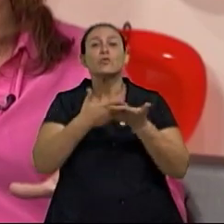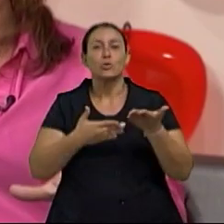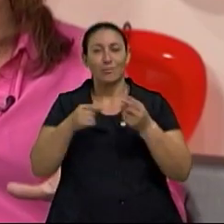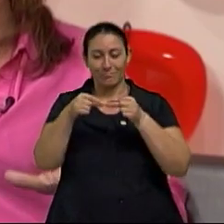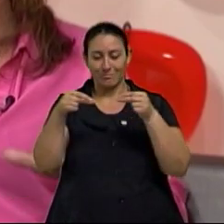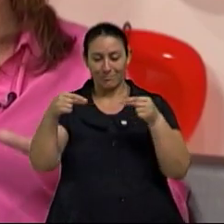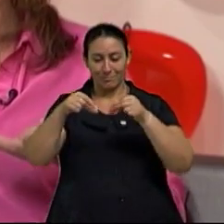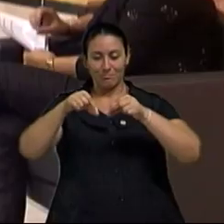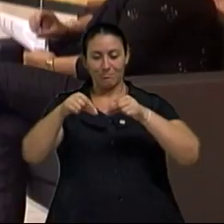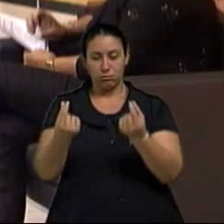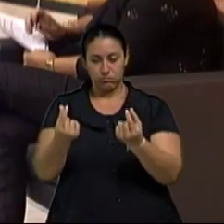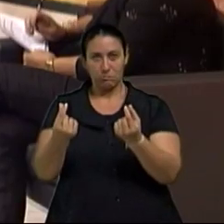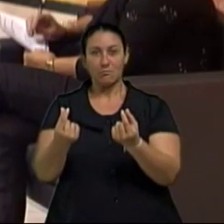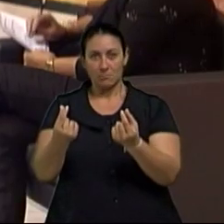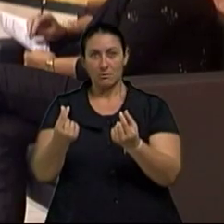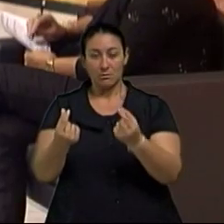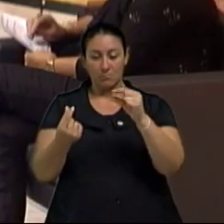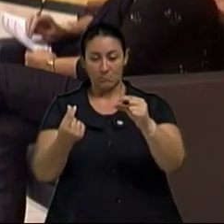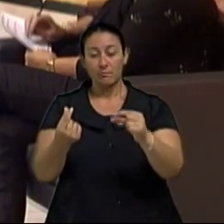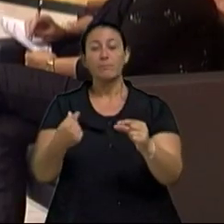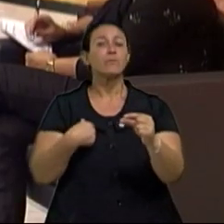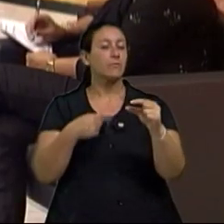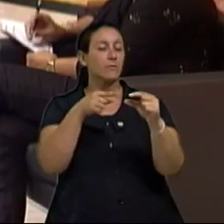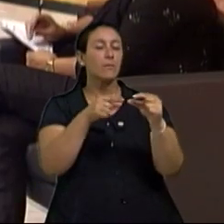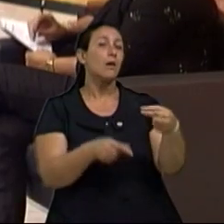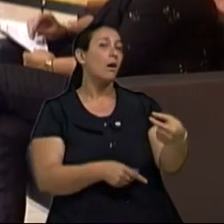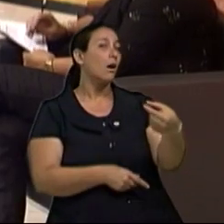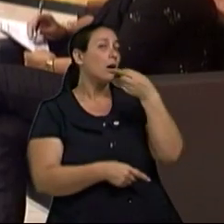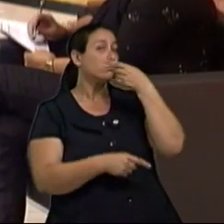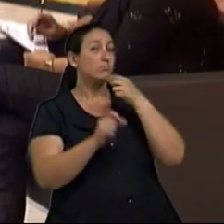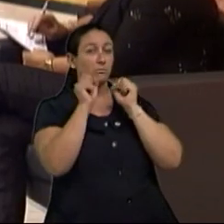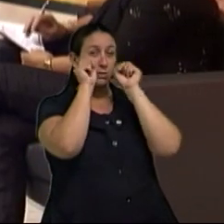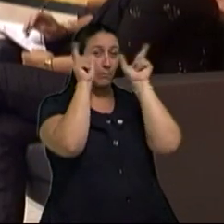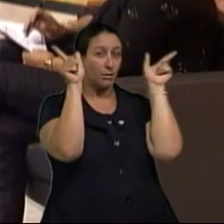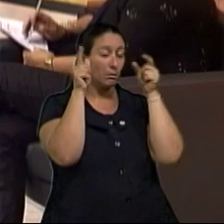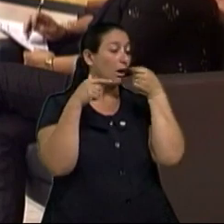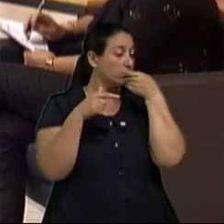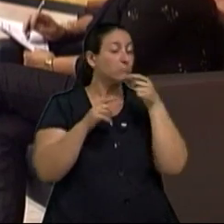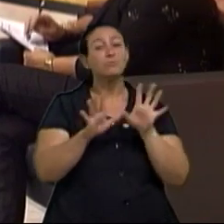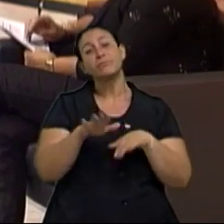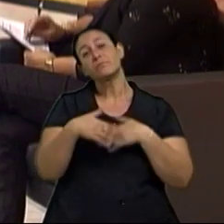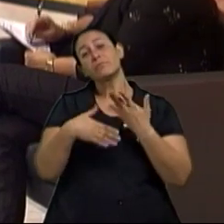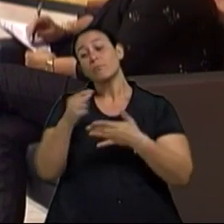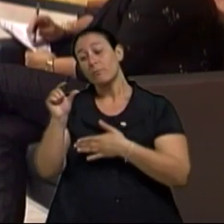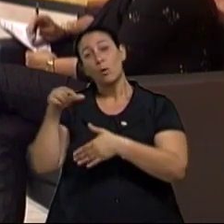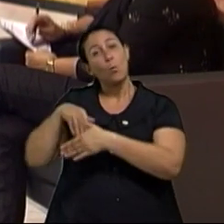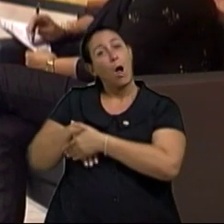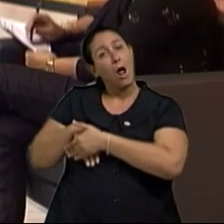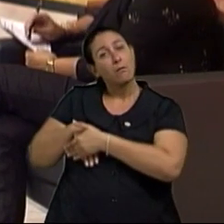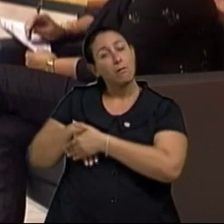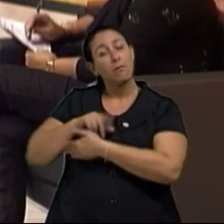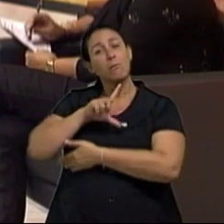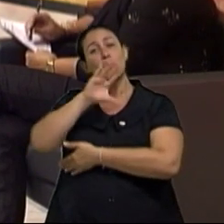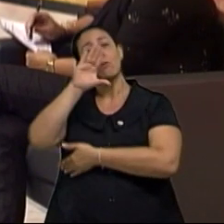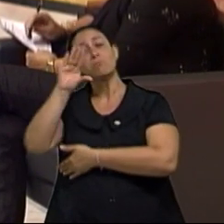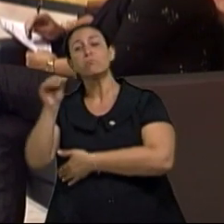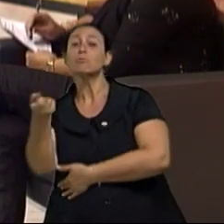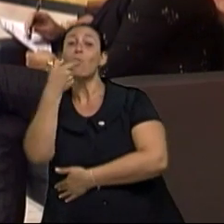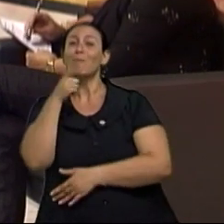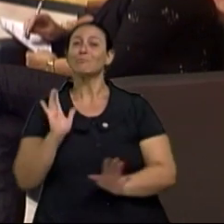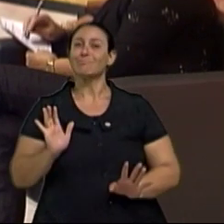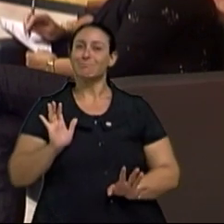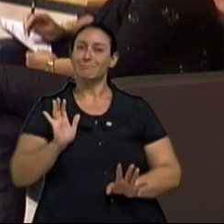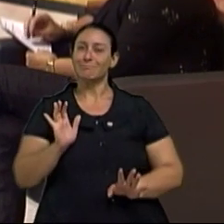dois tabletinhos. Ai, eu como um de... Maravilha. Posso comer os dois no claro, mesmo dia. Mas também posso guardar um para depois. Mas eu como um de